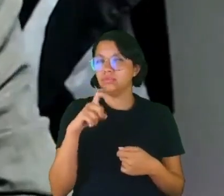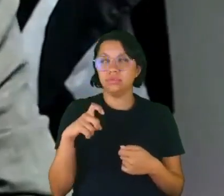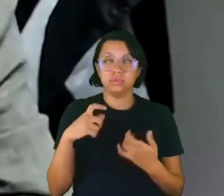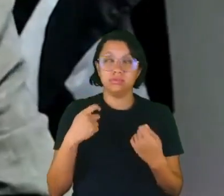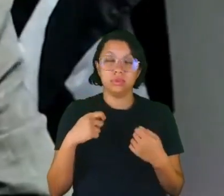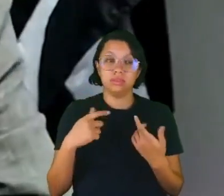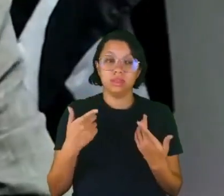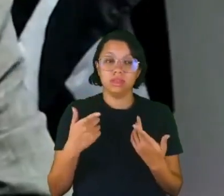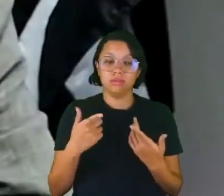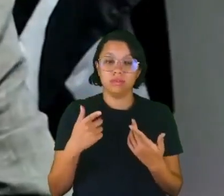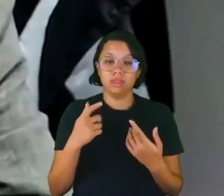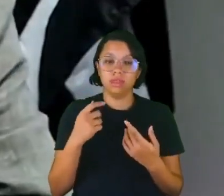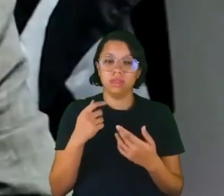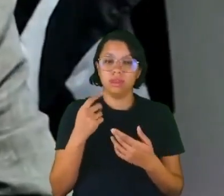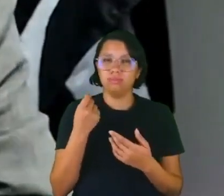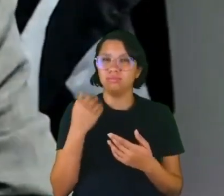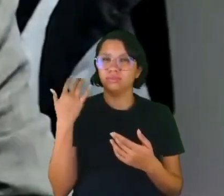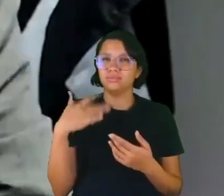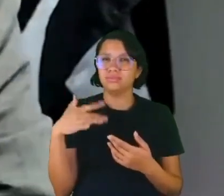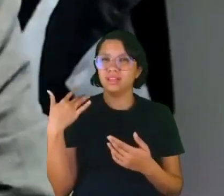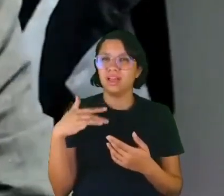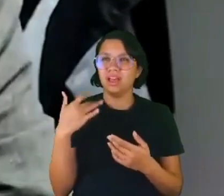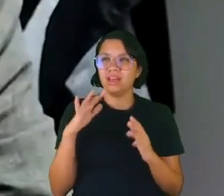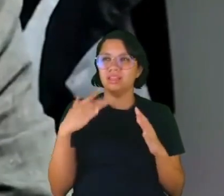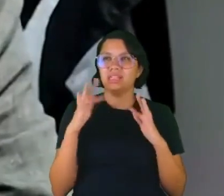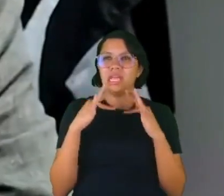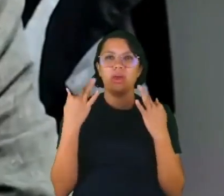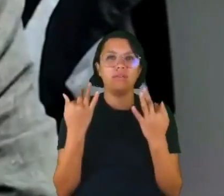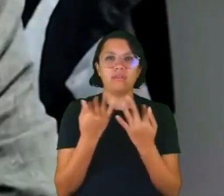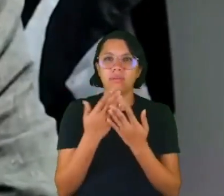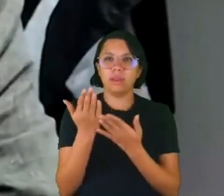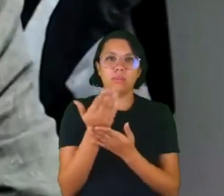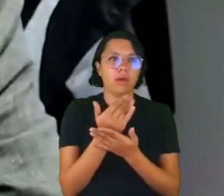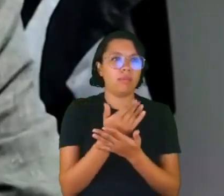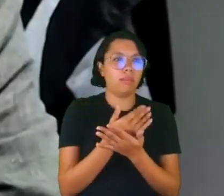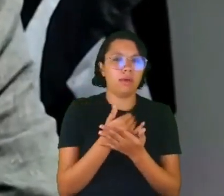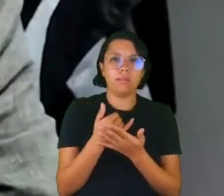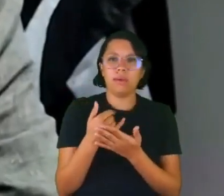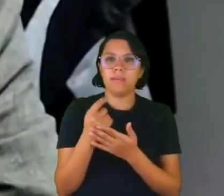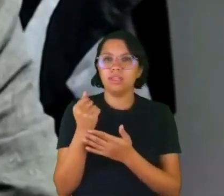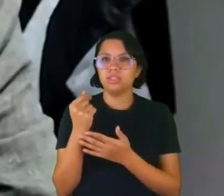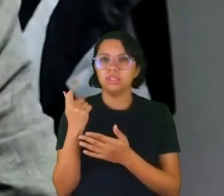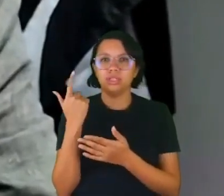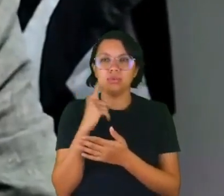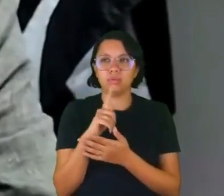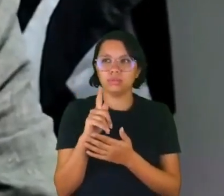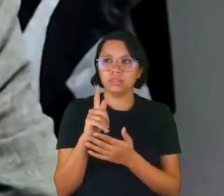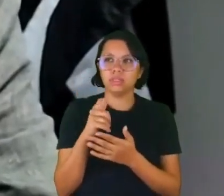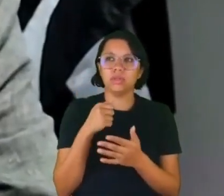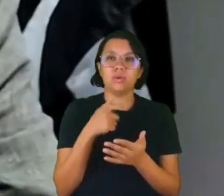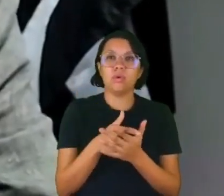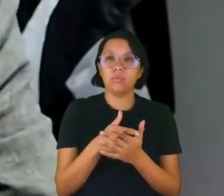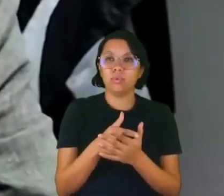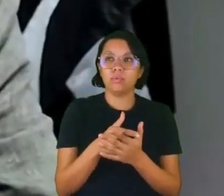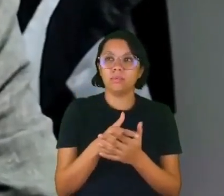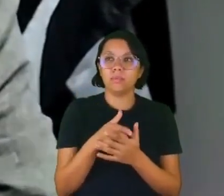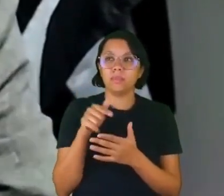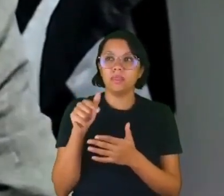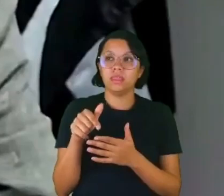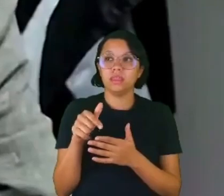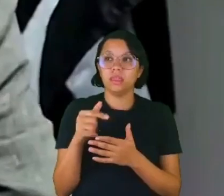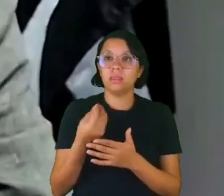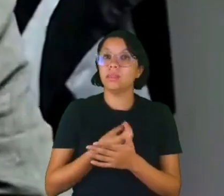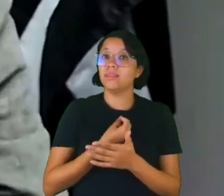total. E que a família, então, saiu na rua coletando dinheiro, conseguiu dinheiro, comprou o remédio e a menina está viva.